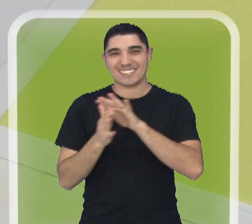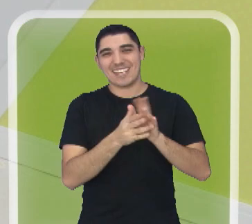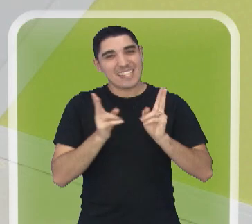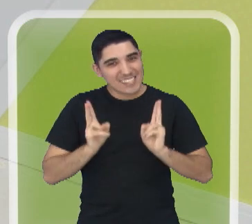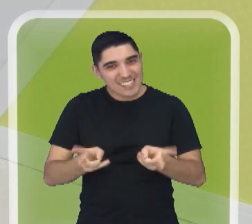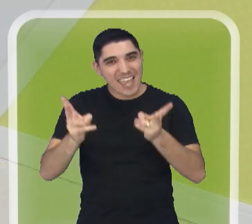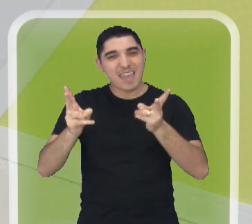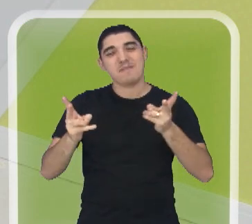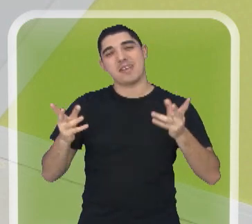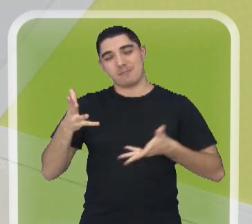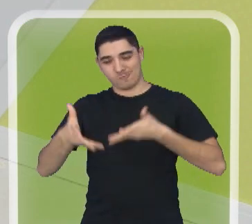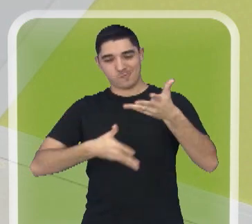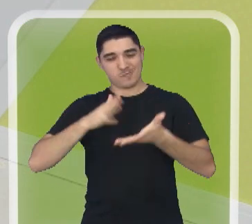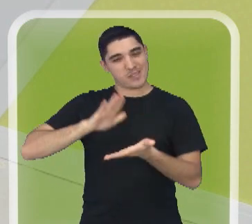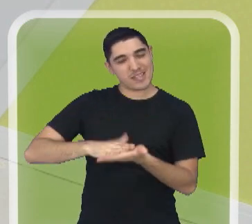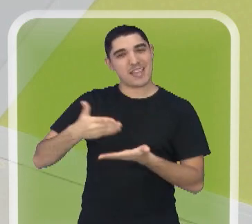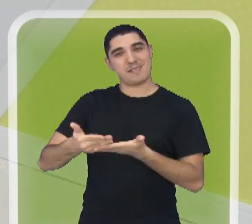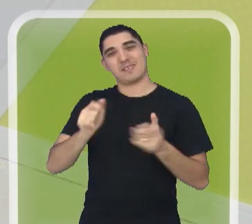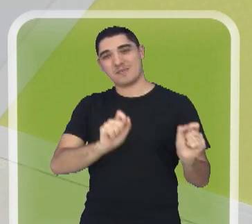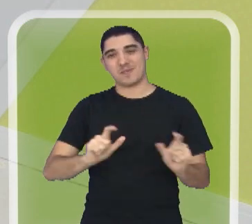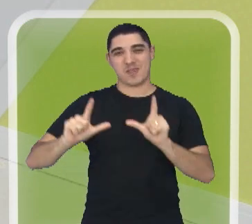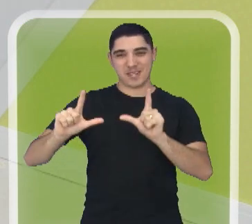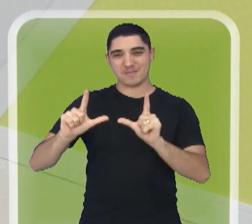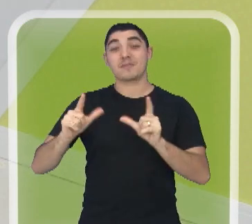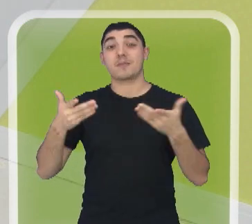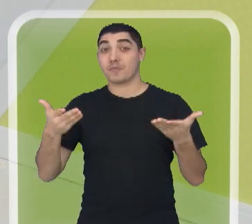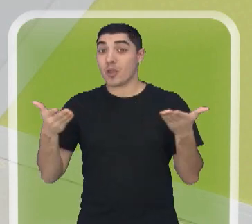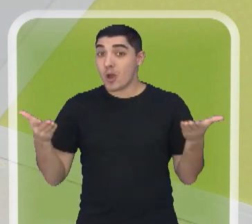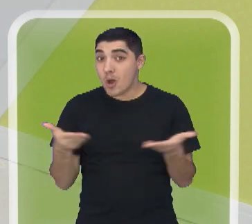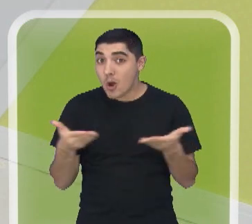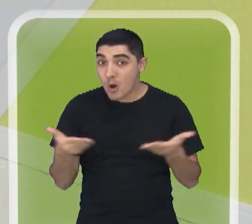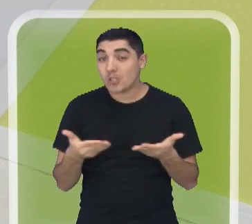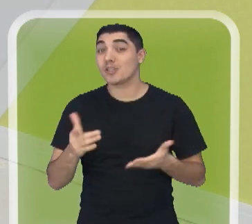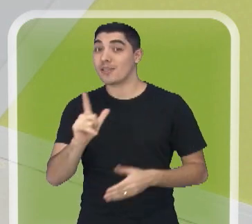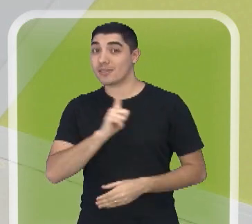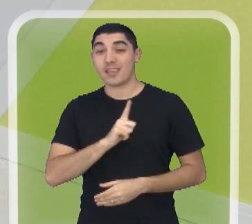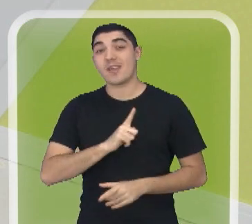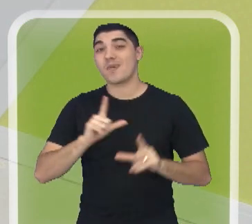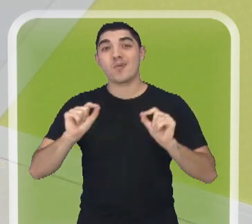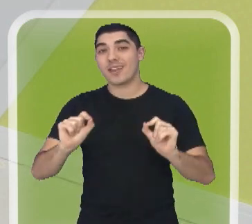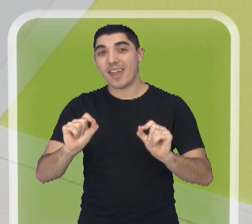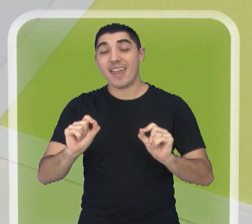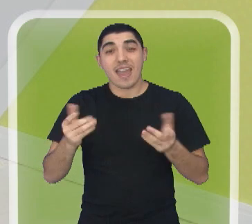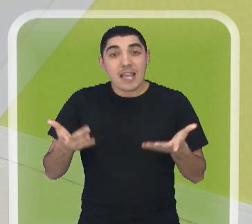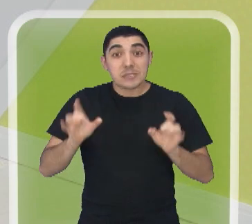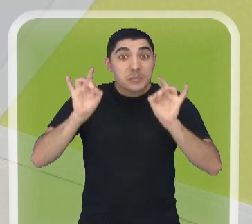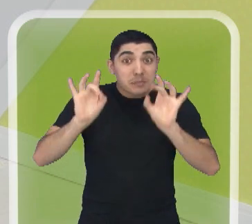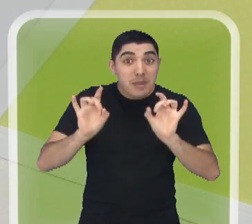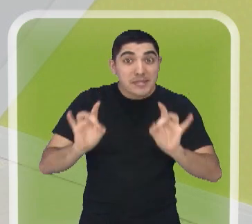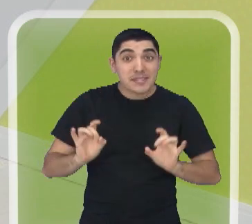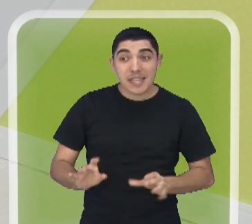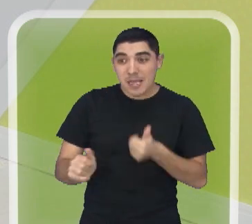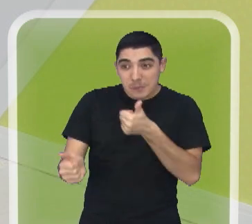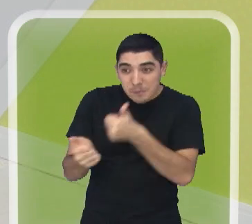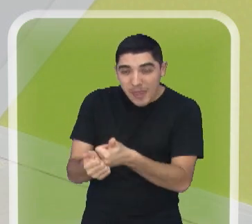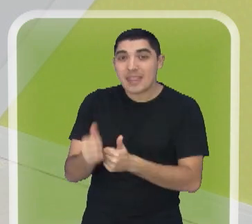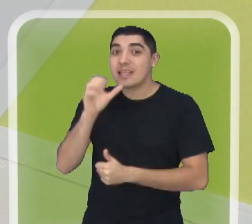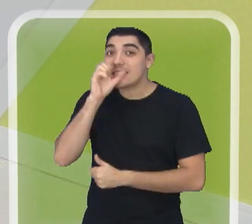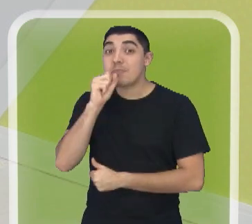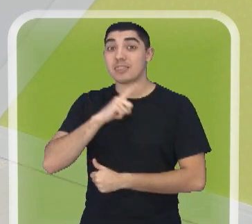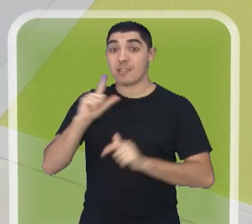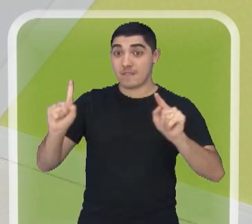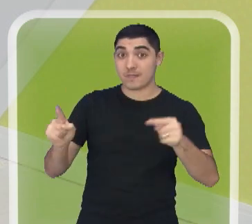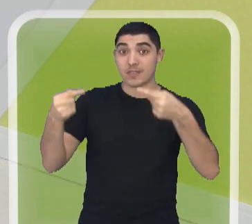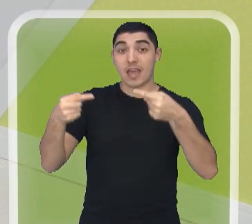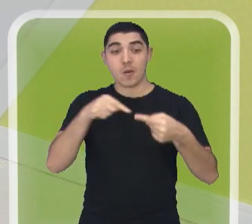sempre abrilhantando o nosso Hora do Esporte, que hoje está em clima da grande final do próximo sábado. O São José